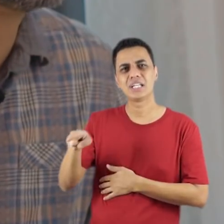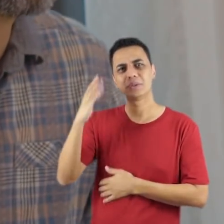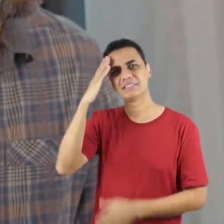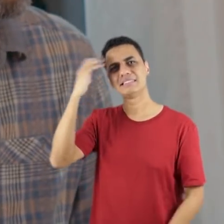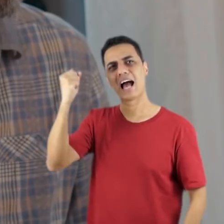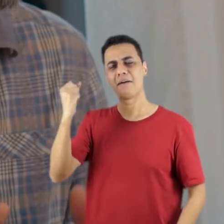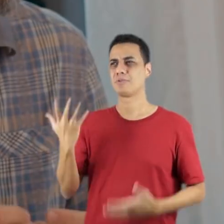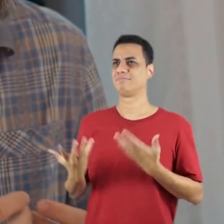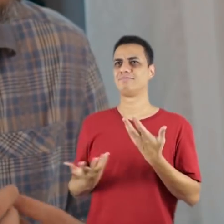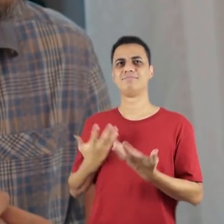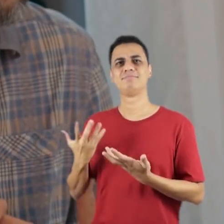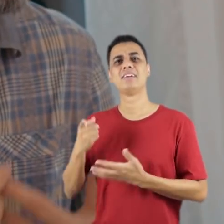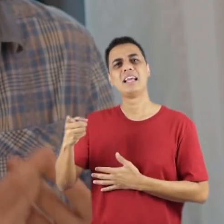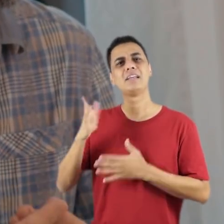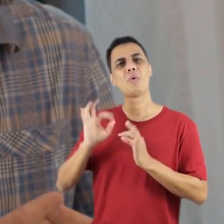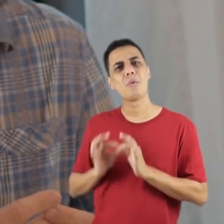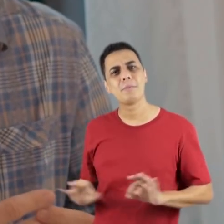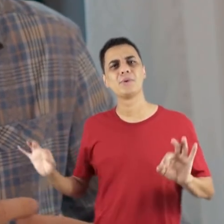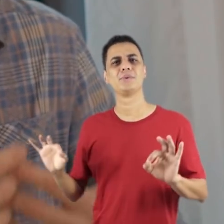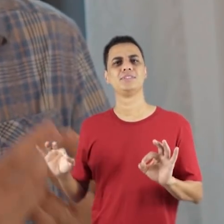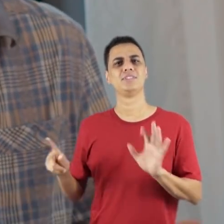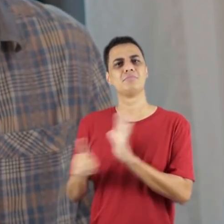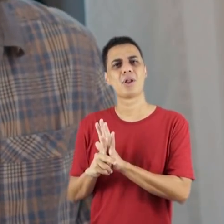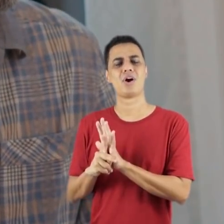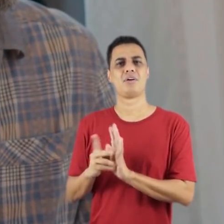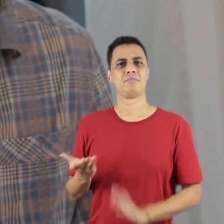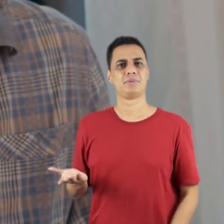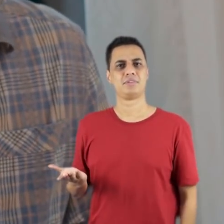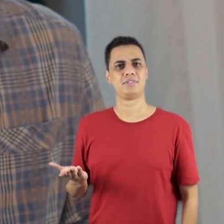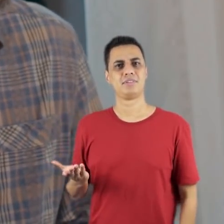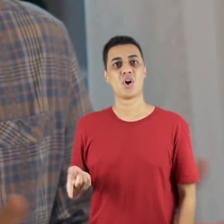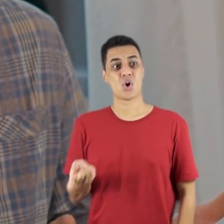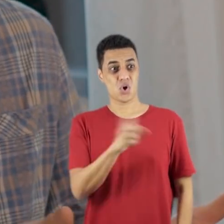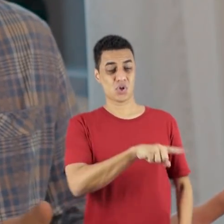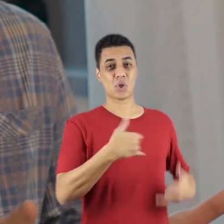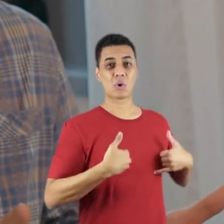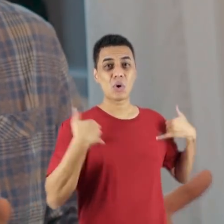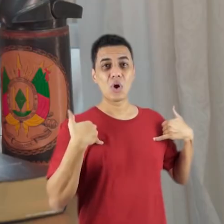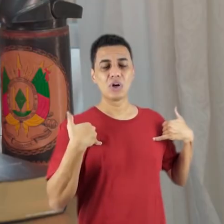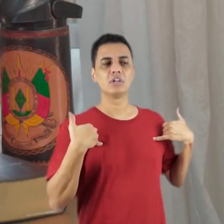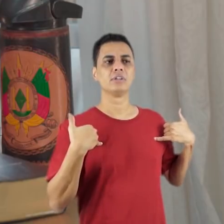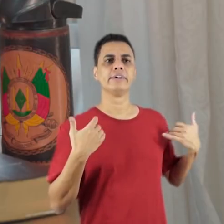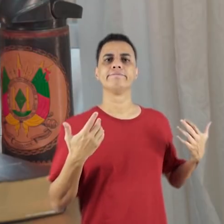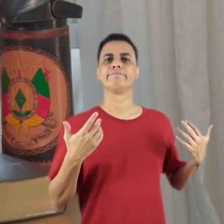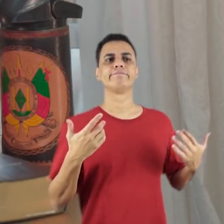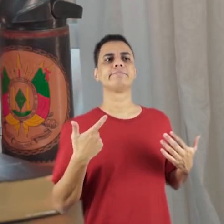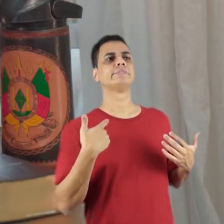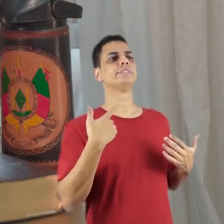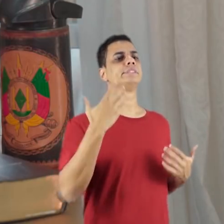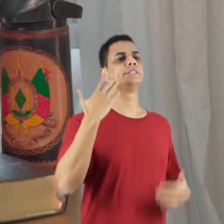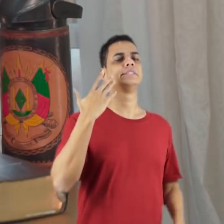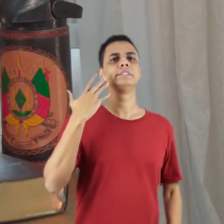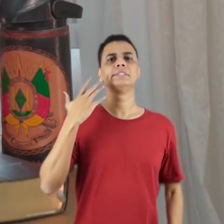Como vimos, o sábio ele tem a humildade como parte do seu caráter. E ao contrário do orgulhoso, ele reconhece as suas